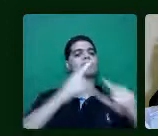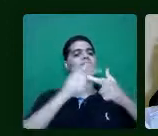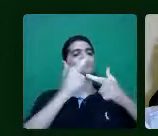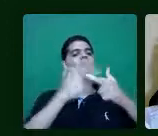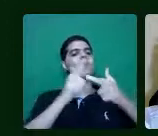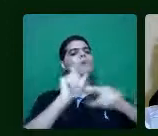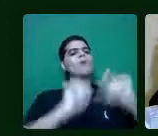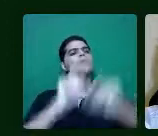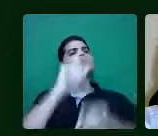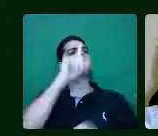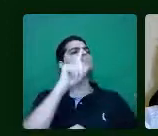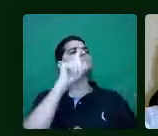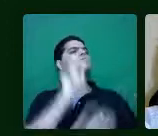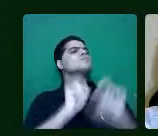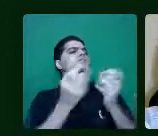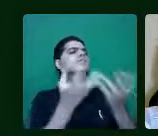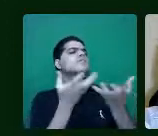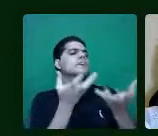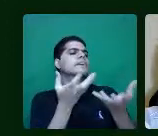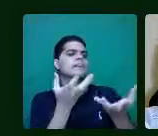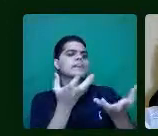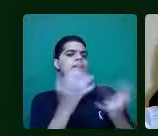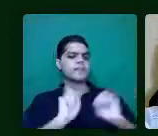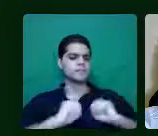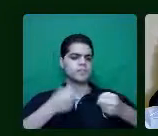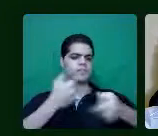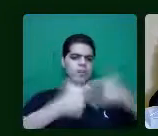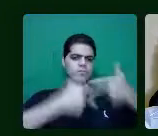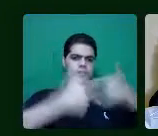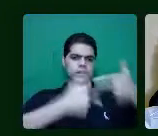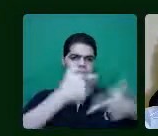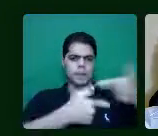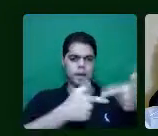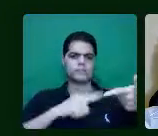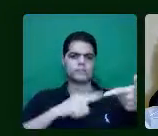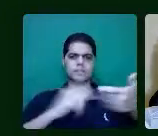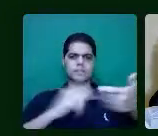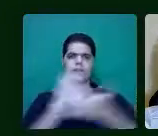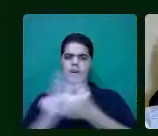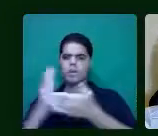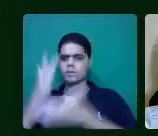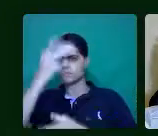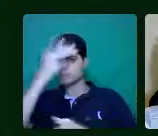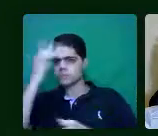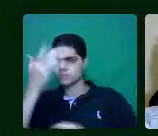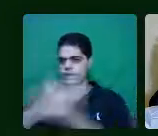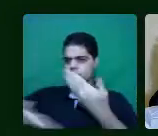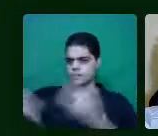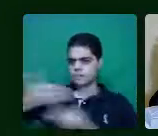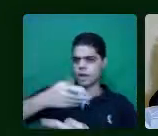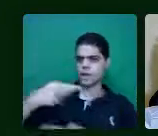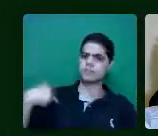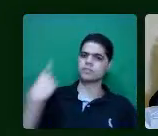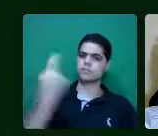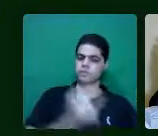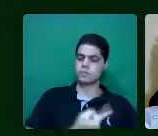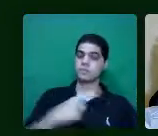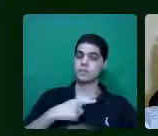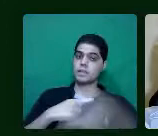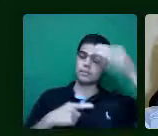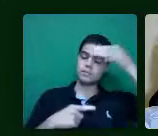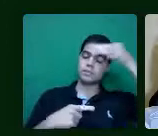de padrinhos um padrinho que também escolheu aquele desafio. E a gente que vai fazer esse match, a gente que vai trazer esse padrinho para essa